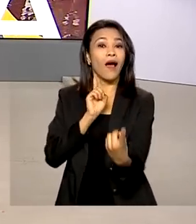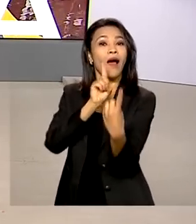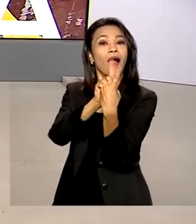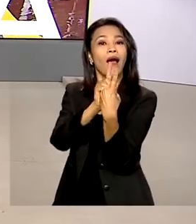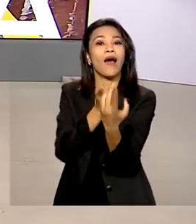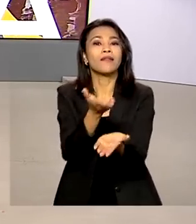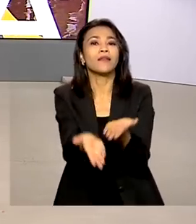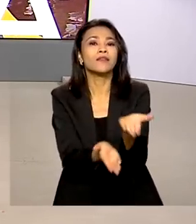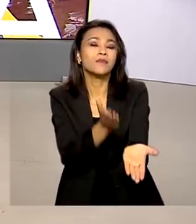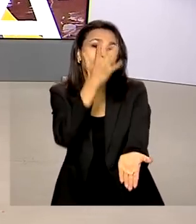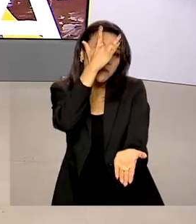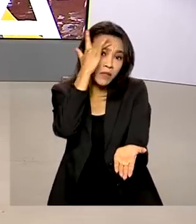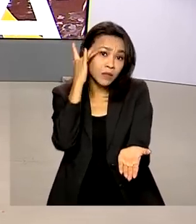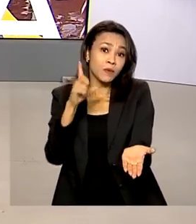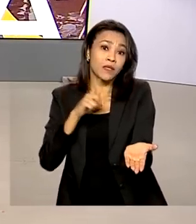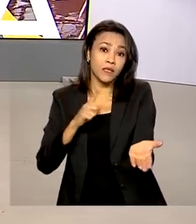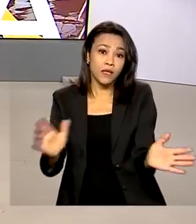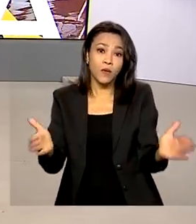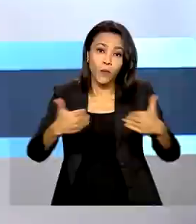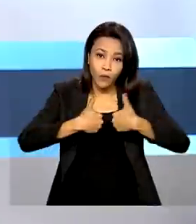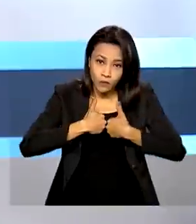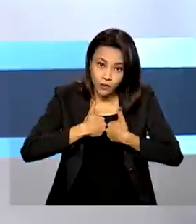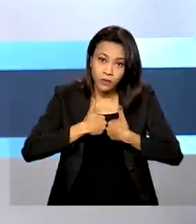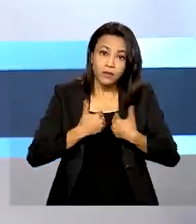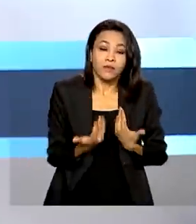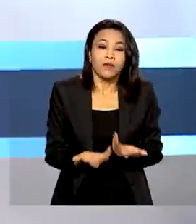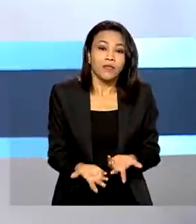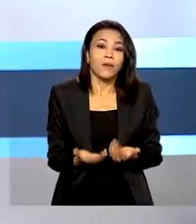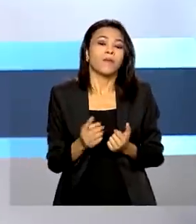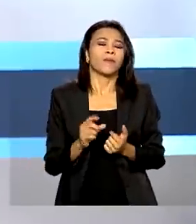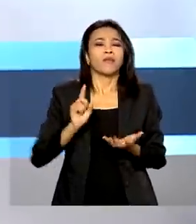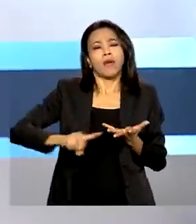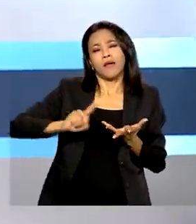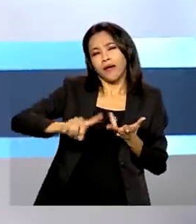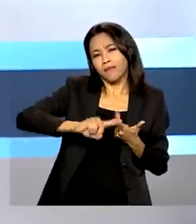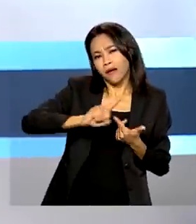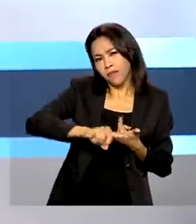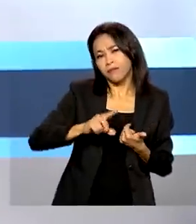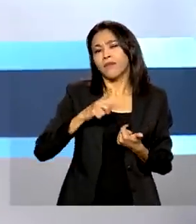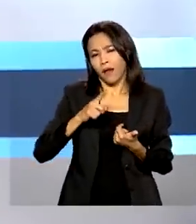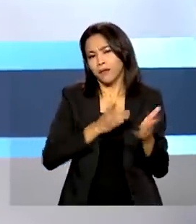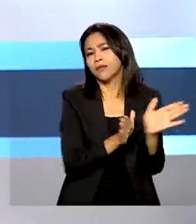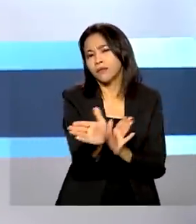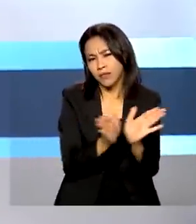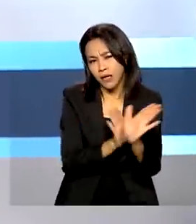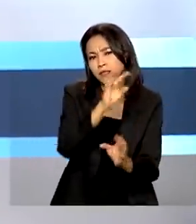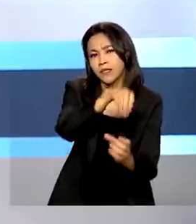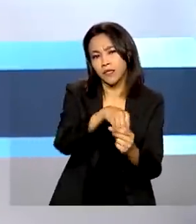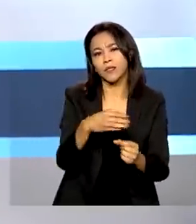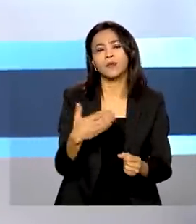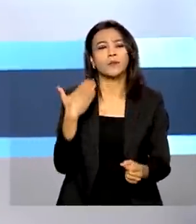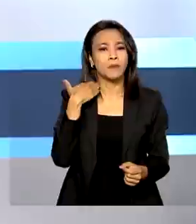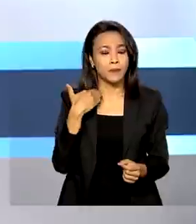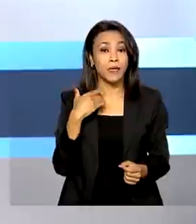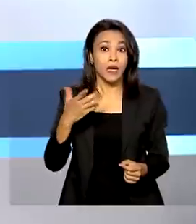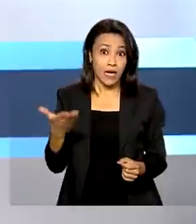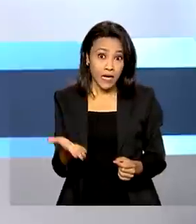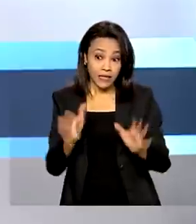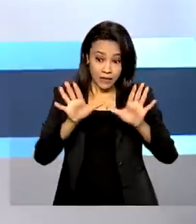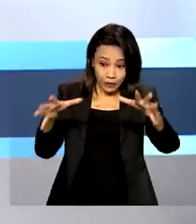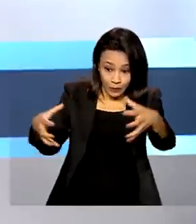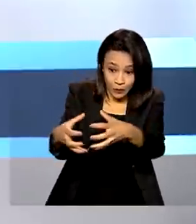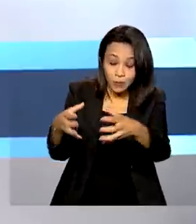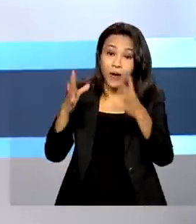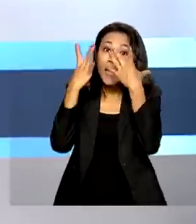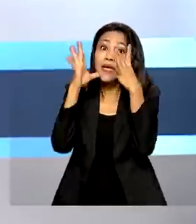com transtorno do espectro autista. Entre as ações de acessibilidade, esse público tem uma atenção especial na